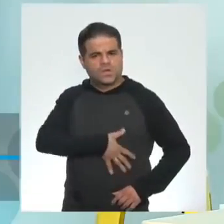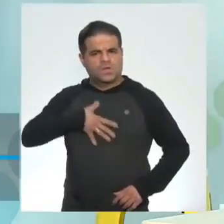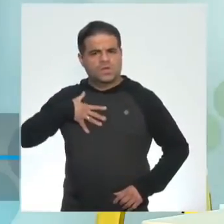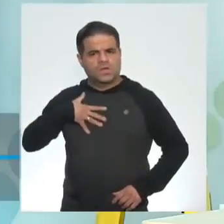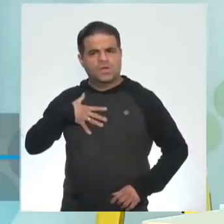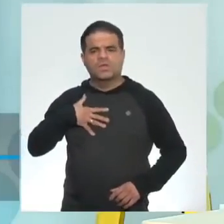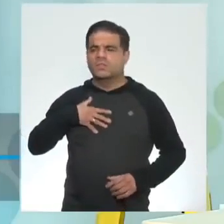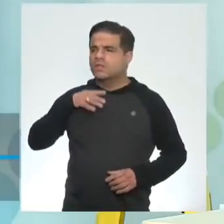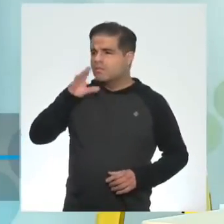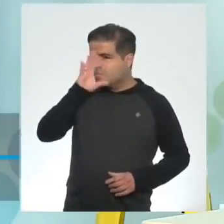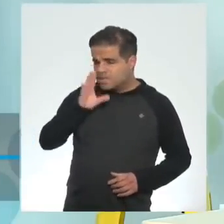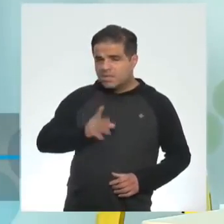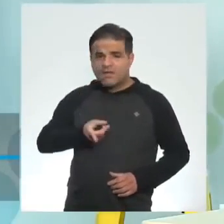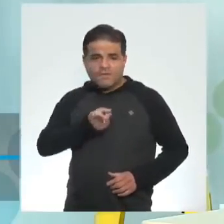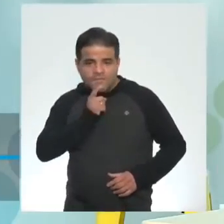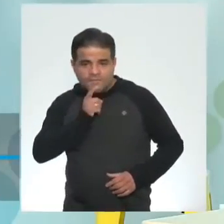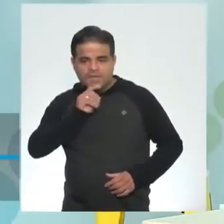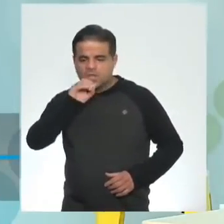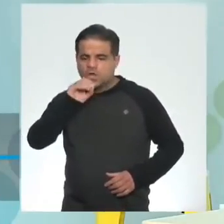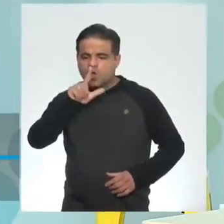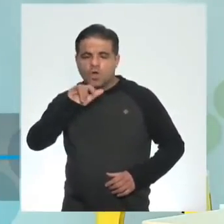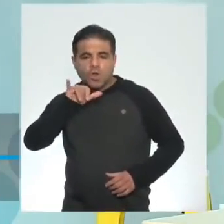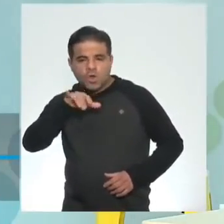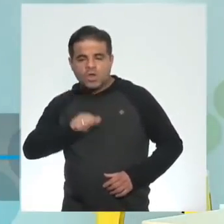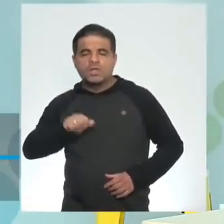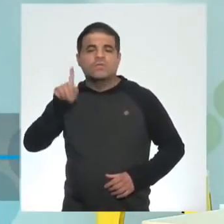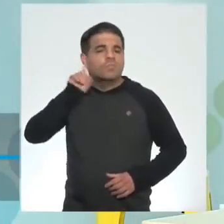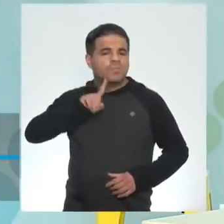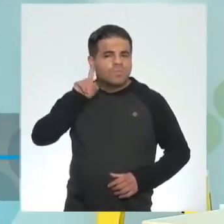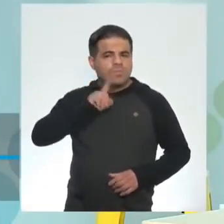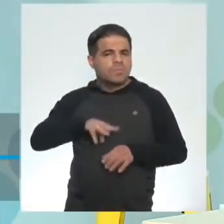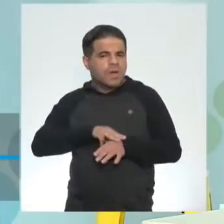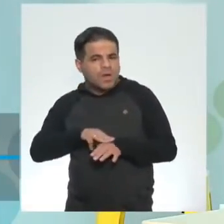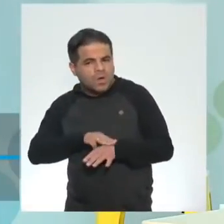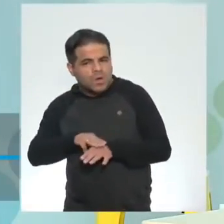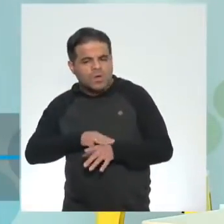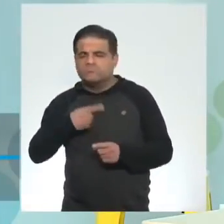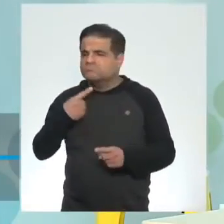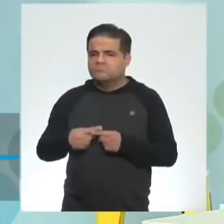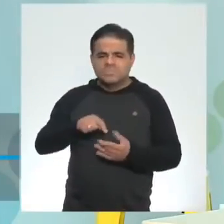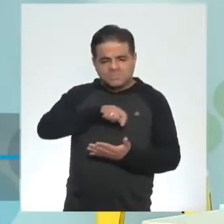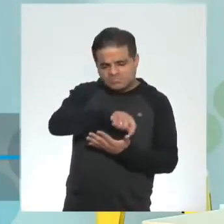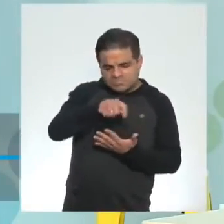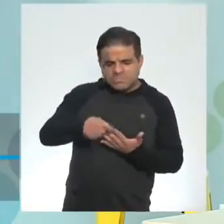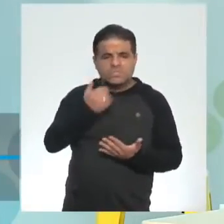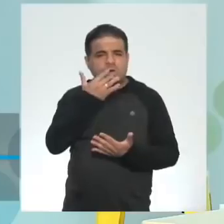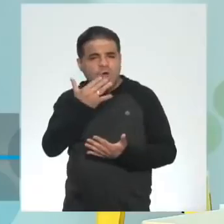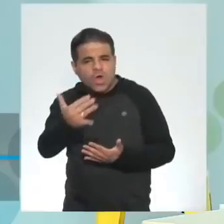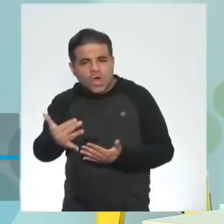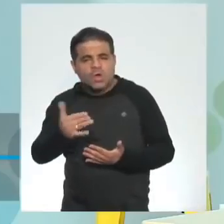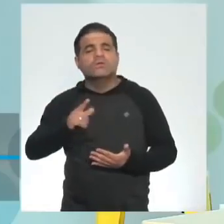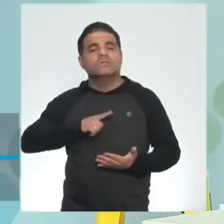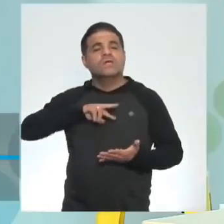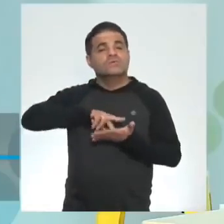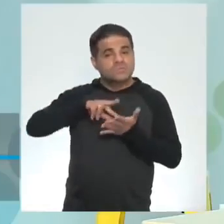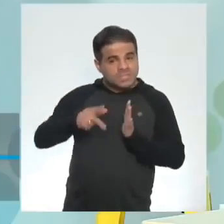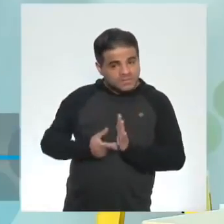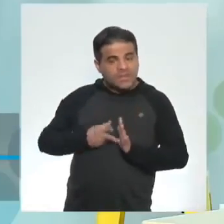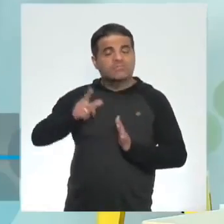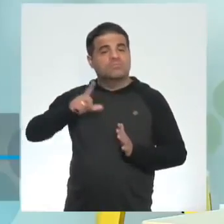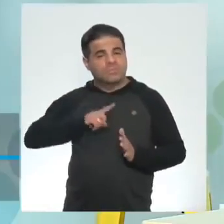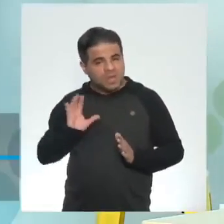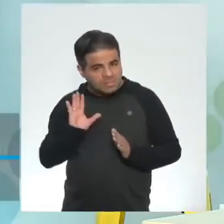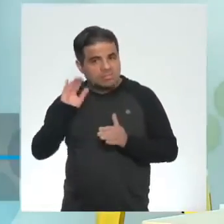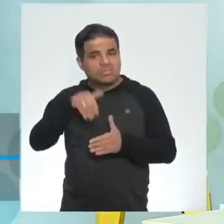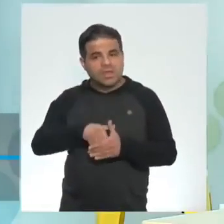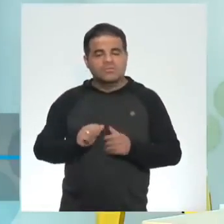brasileira é verde-oliva, por que a farda norte-americana é marrom. Então, tudo isso tem um significado